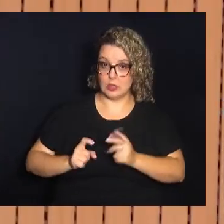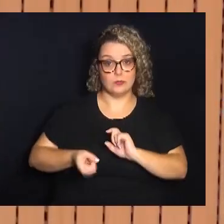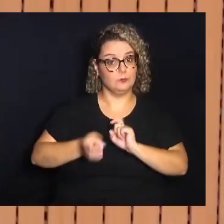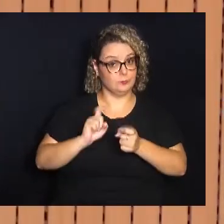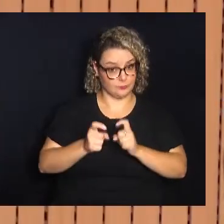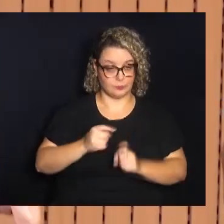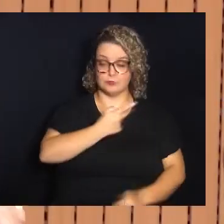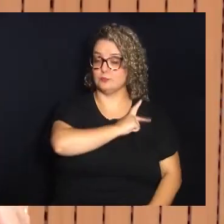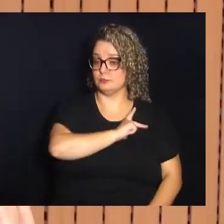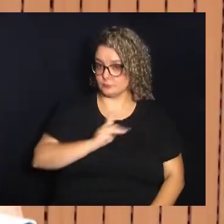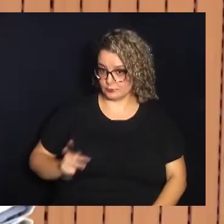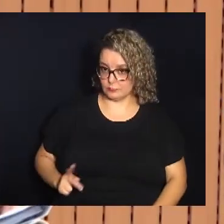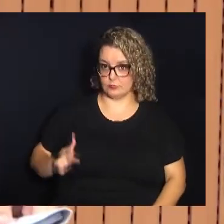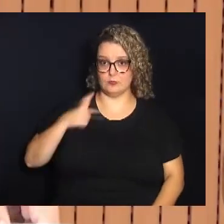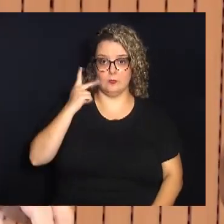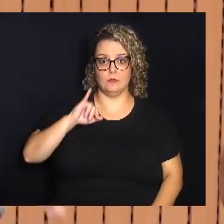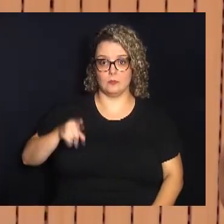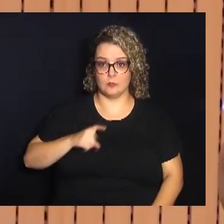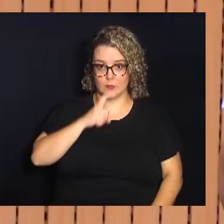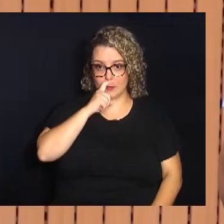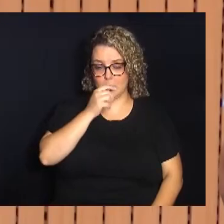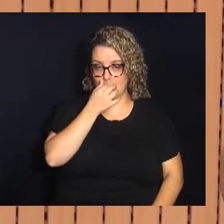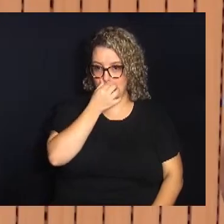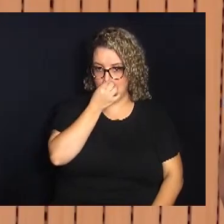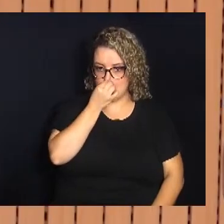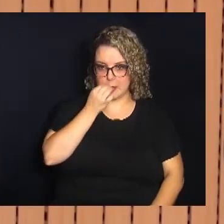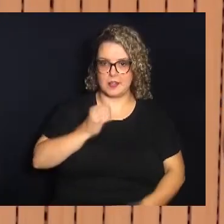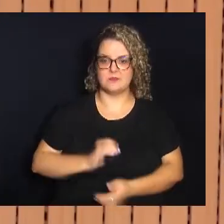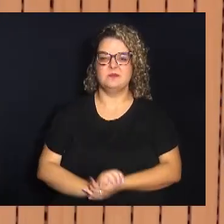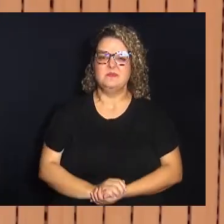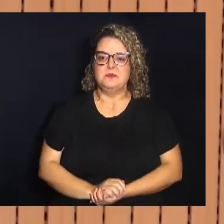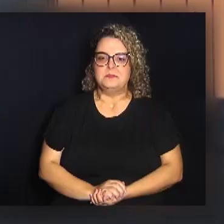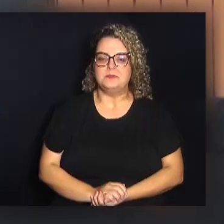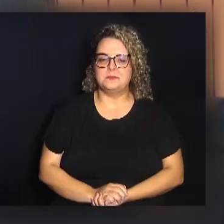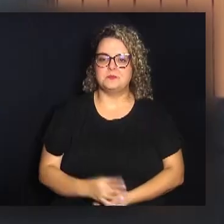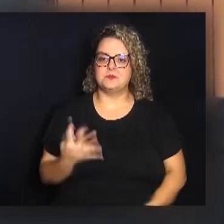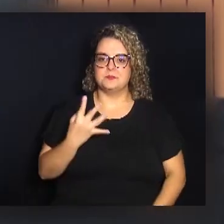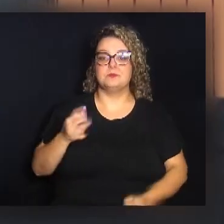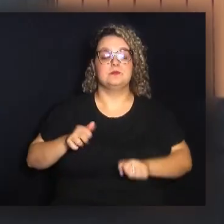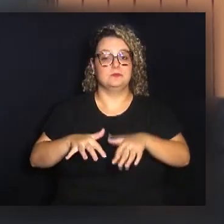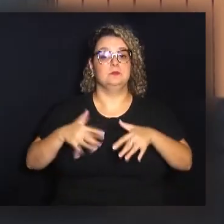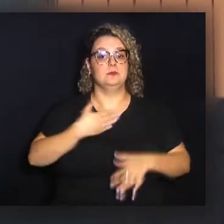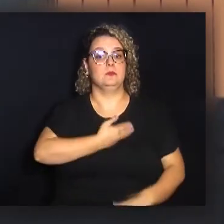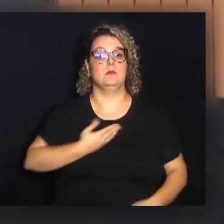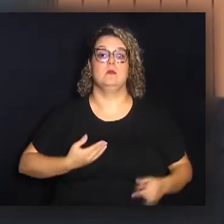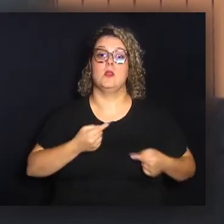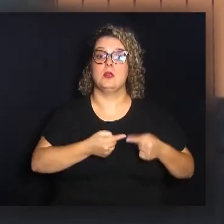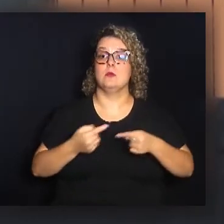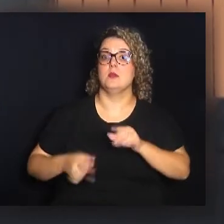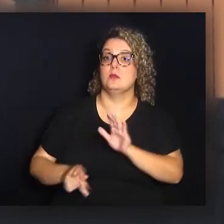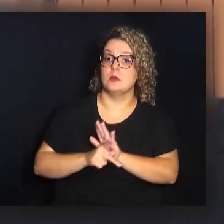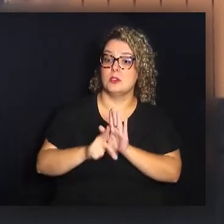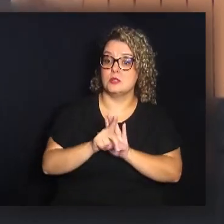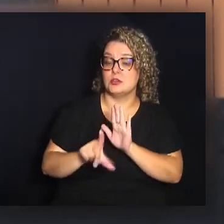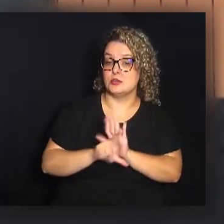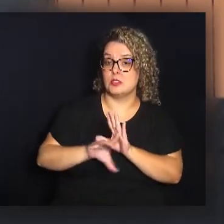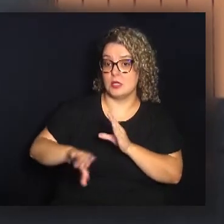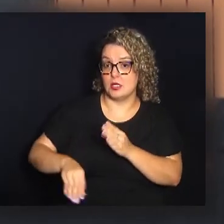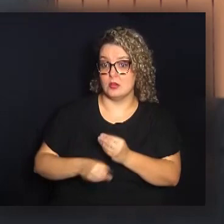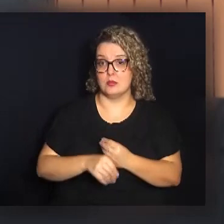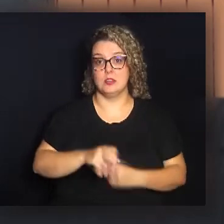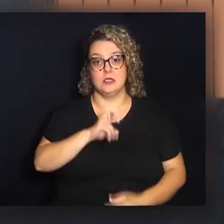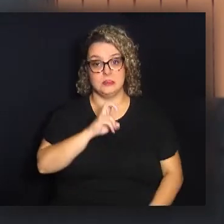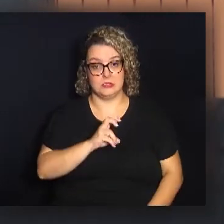As reuniões foram presididas pelo vereador Jorge Schneider. A quarta audiência pública debateu sobre o projeto de lei